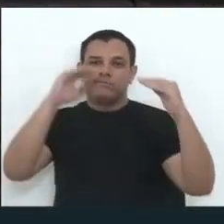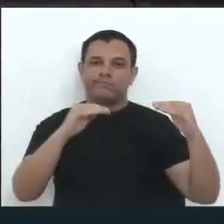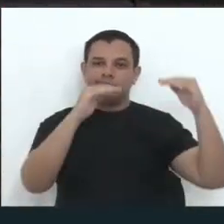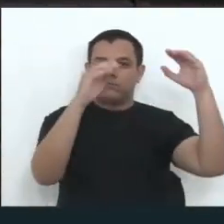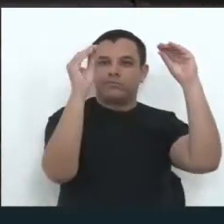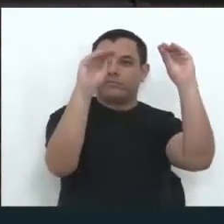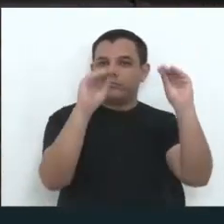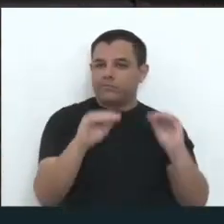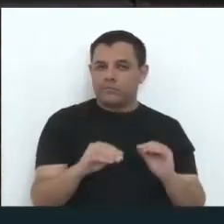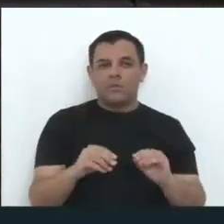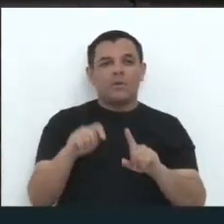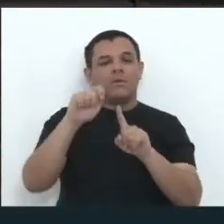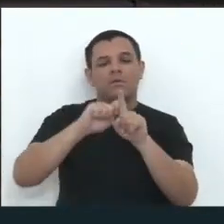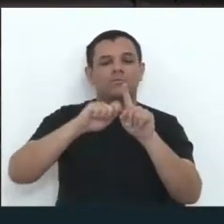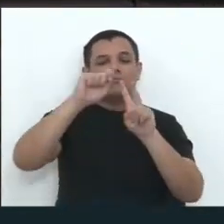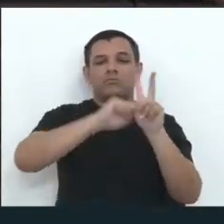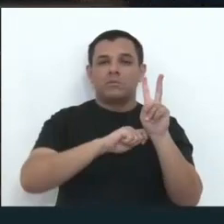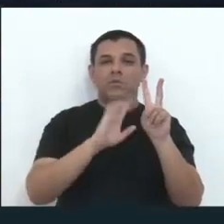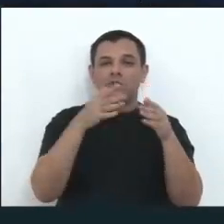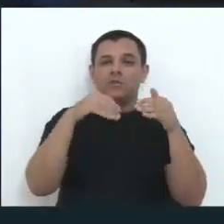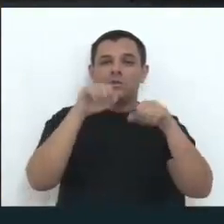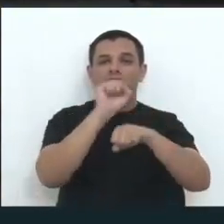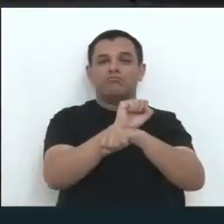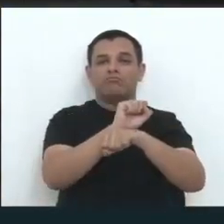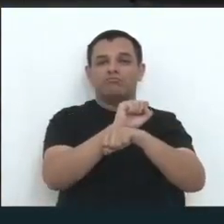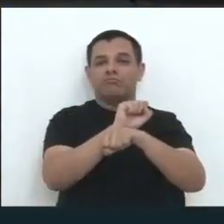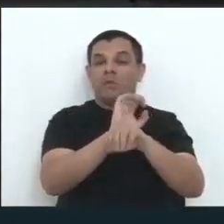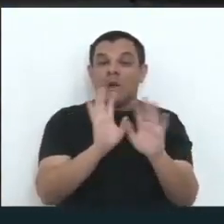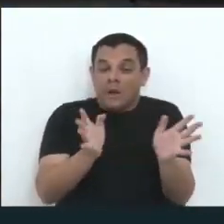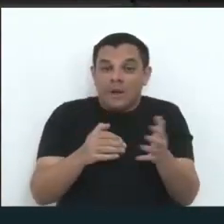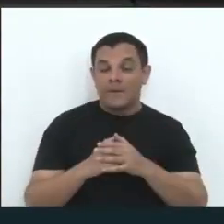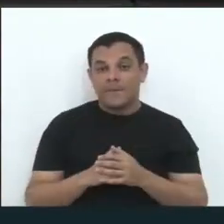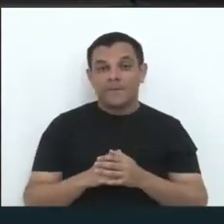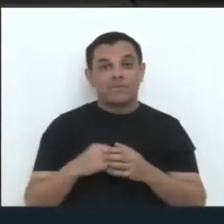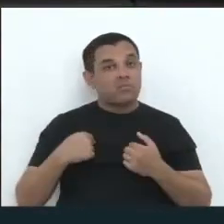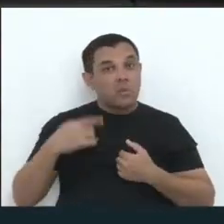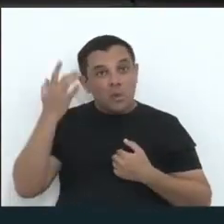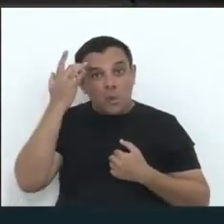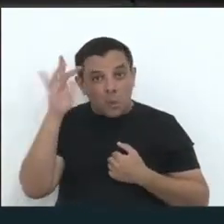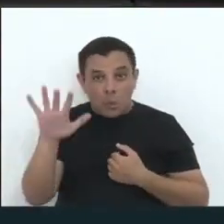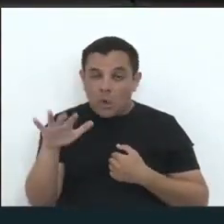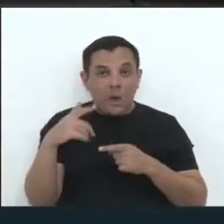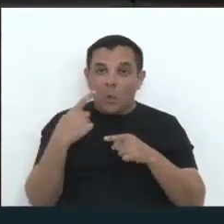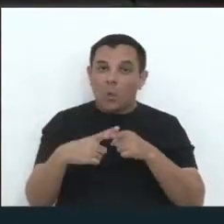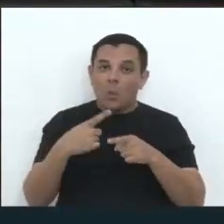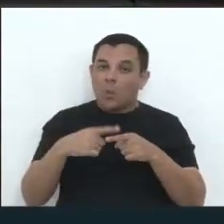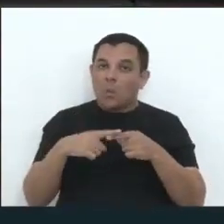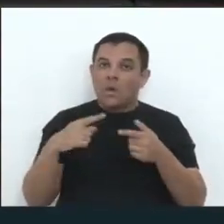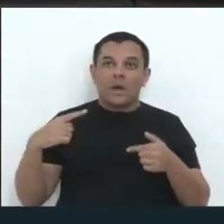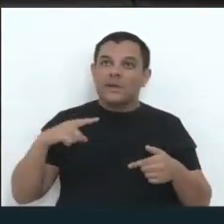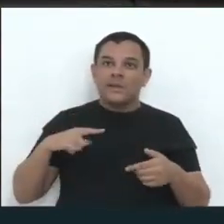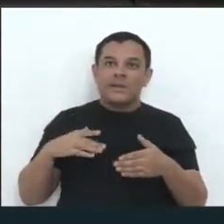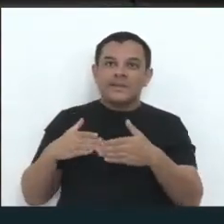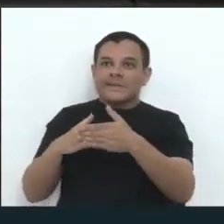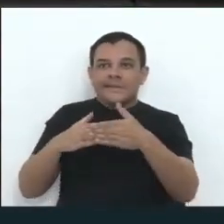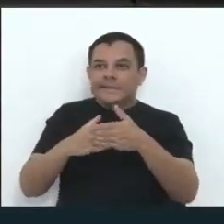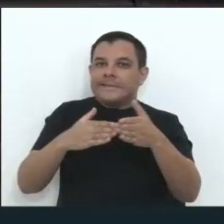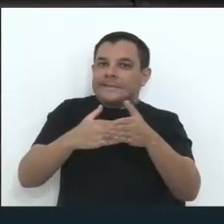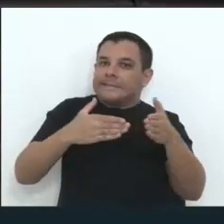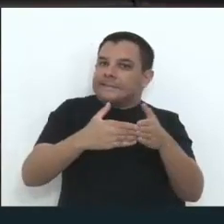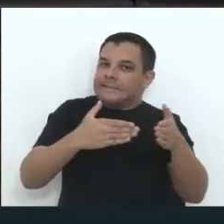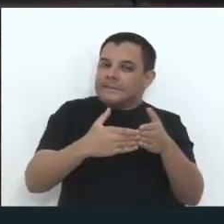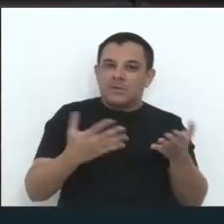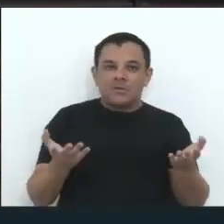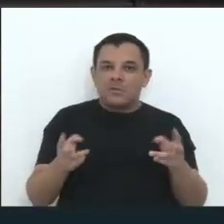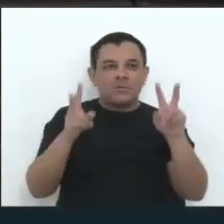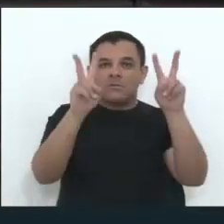de 2 meses parado. Eu não sei por que uma obstrução tão grande de